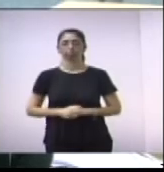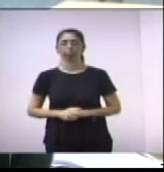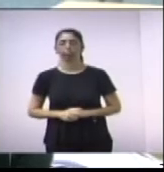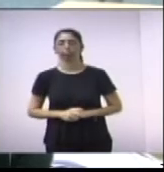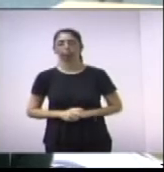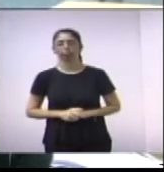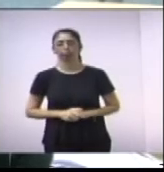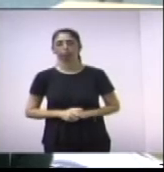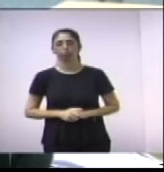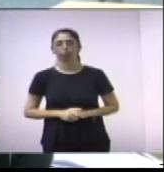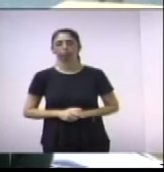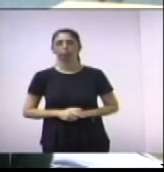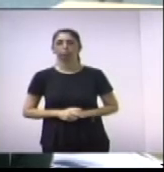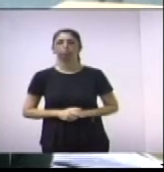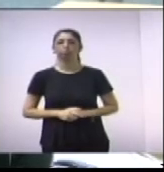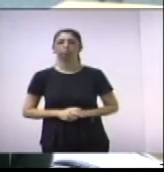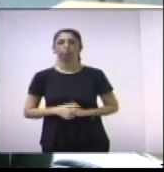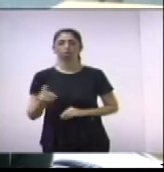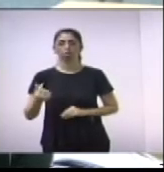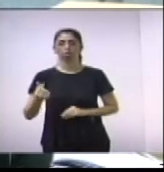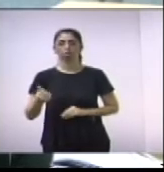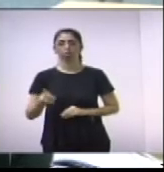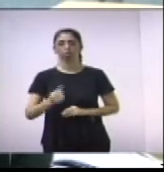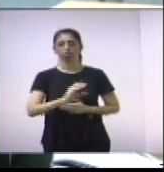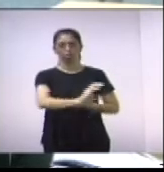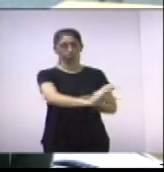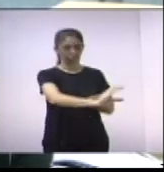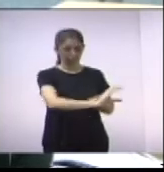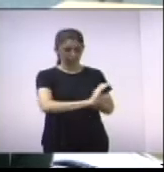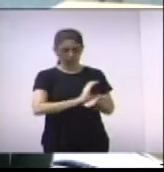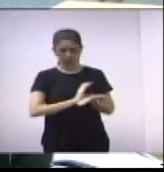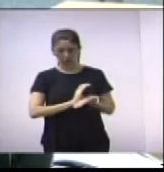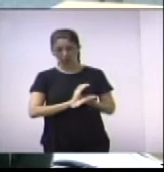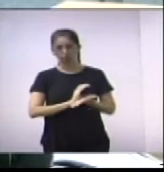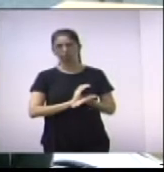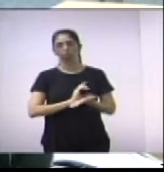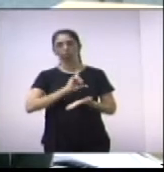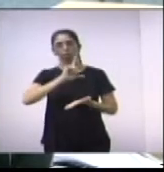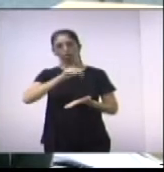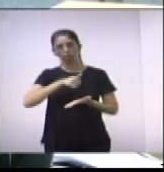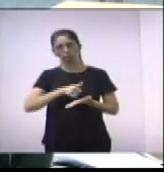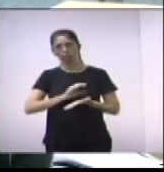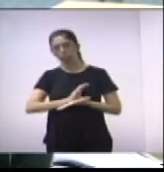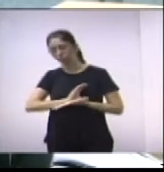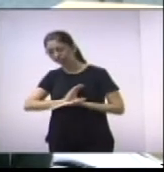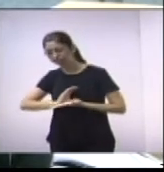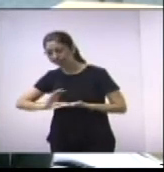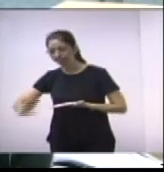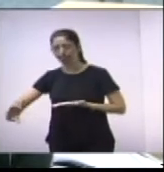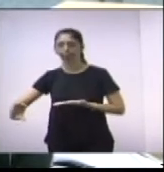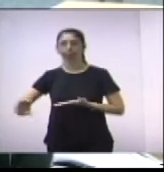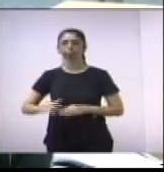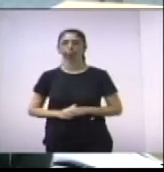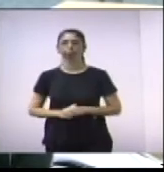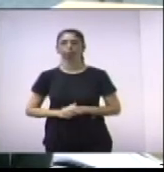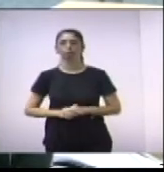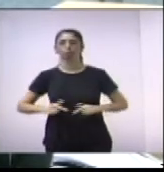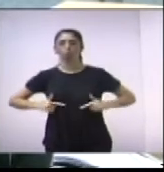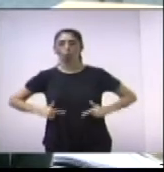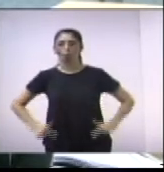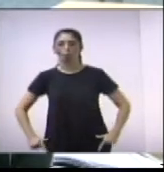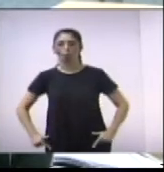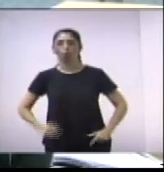ele desviou o dinheiro, ele lesou os cofres, os atos são nulos, teve